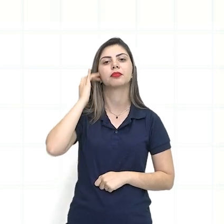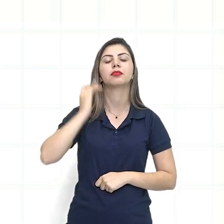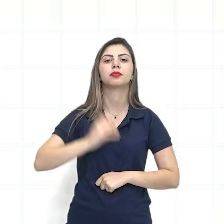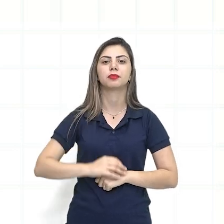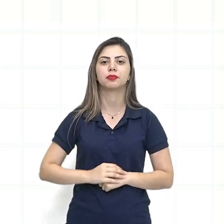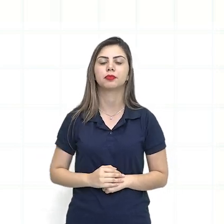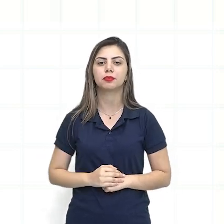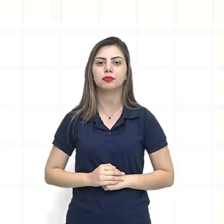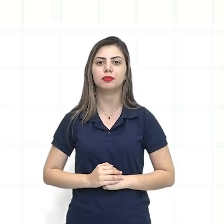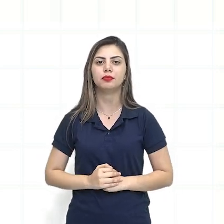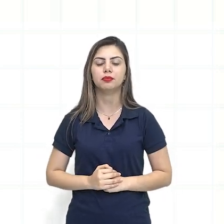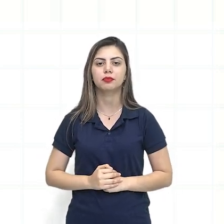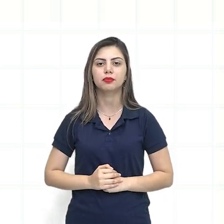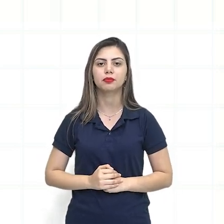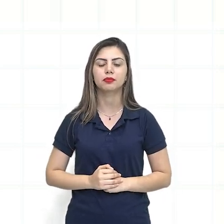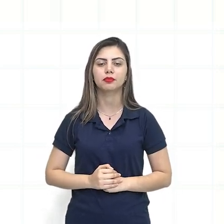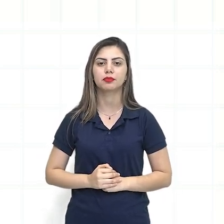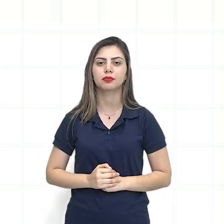imaginação.